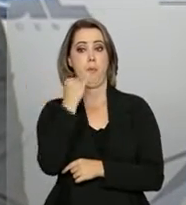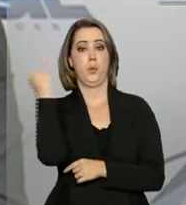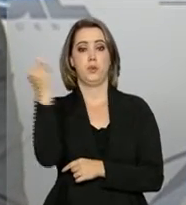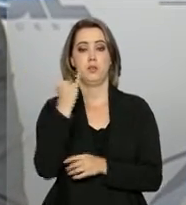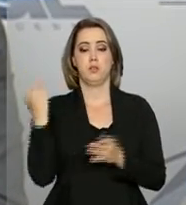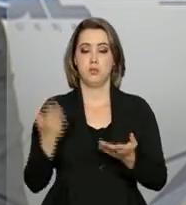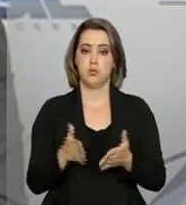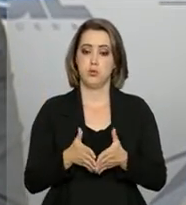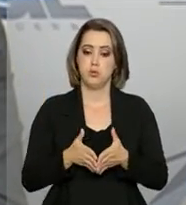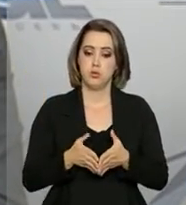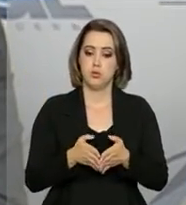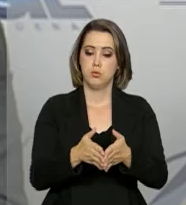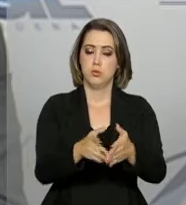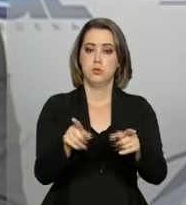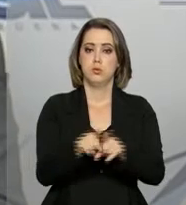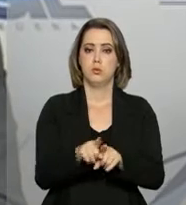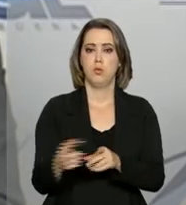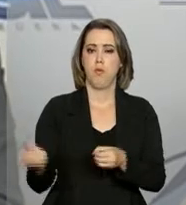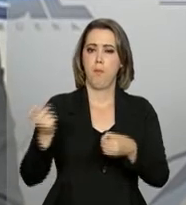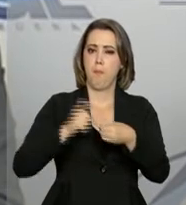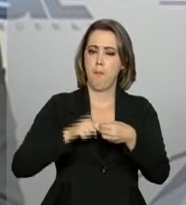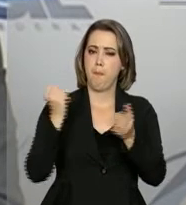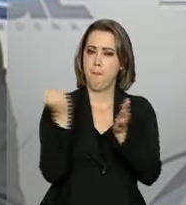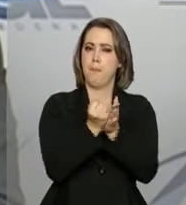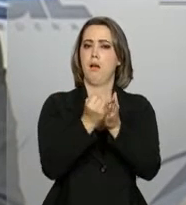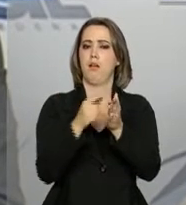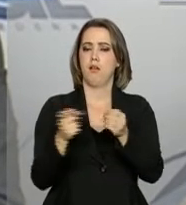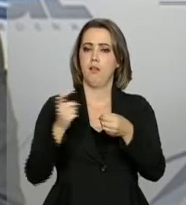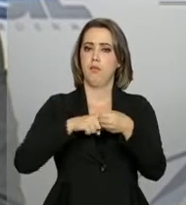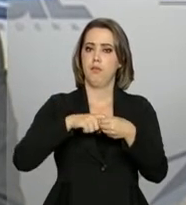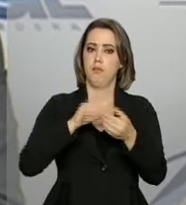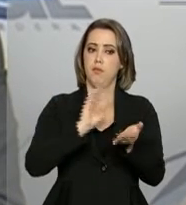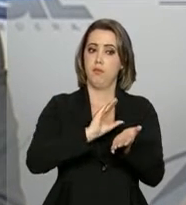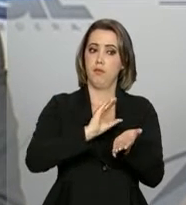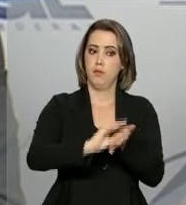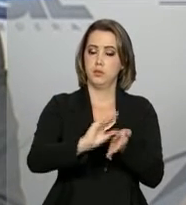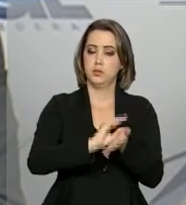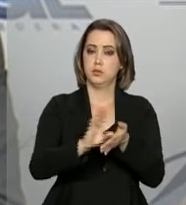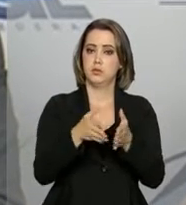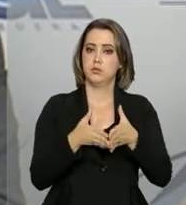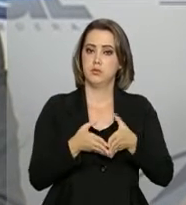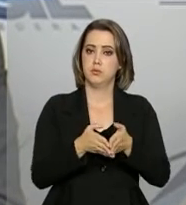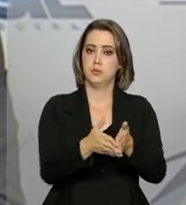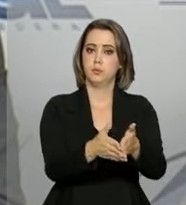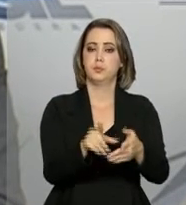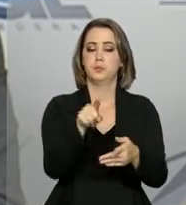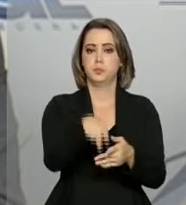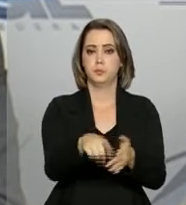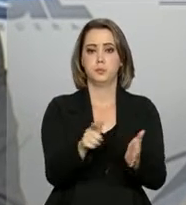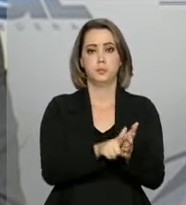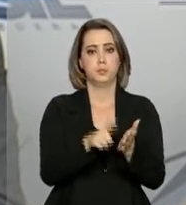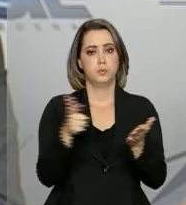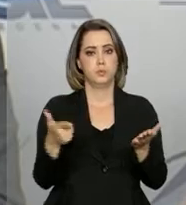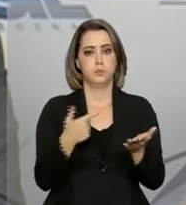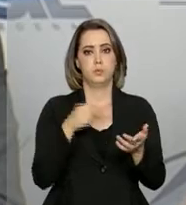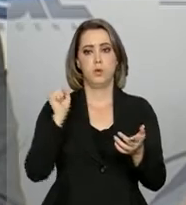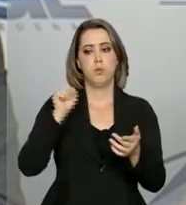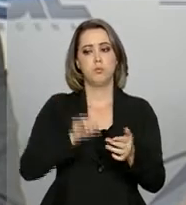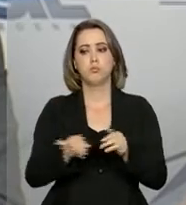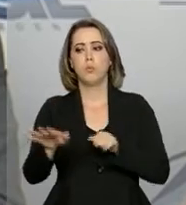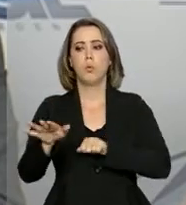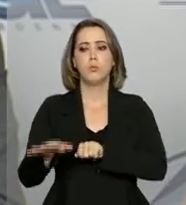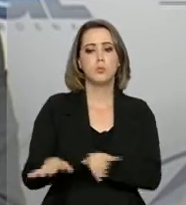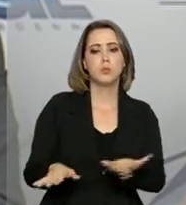que marca uma retomada de investimentos no setor portuário e que tem um papel na logística de distribuição de